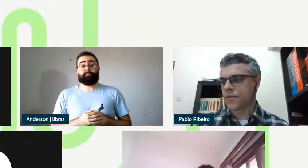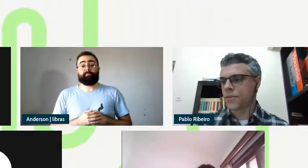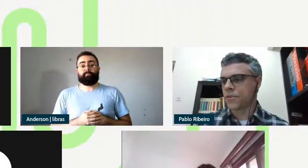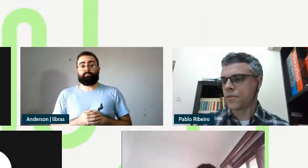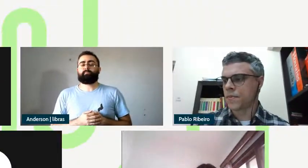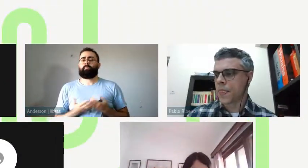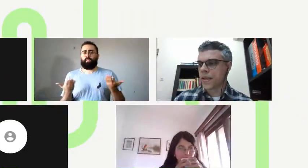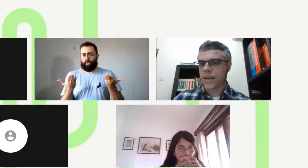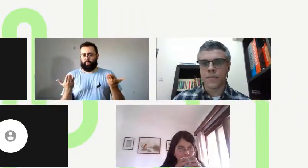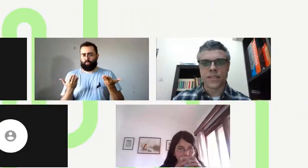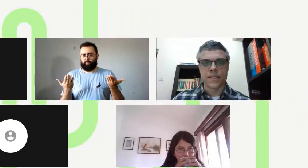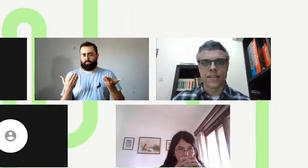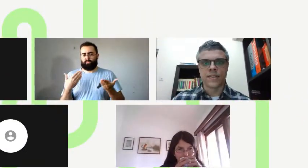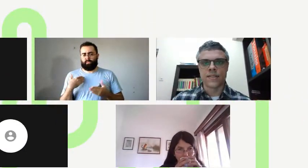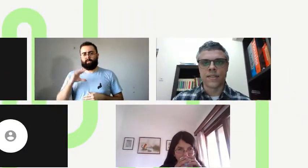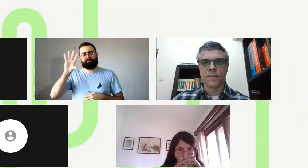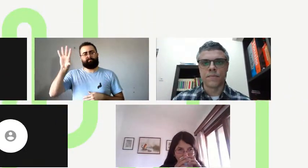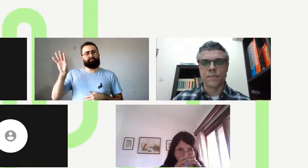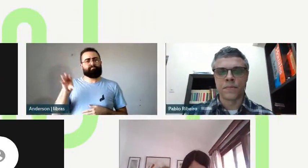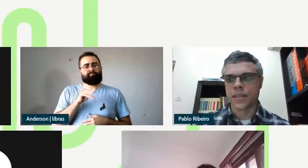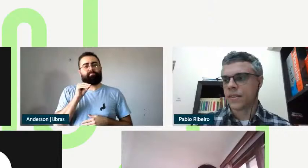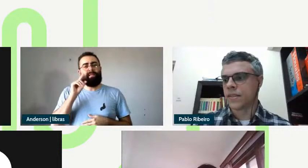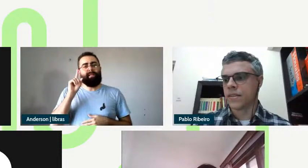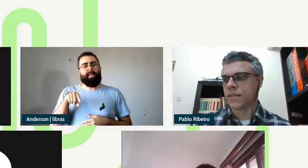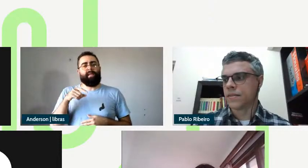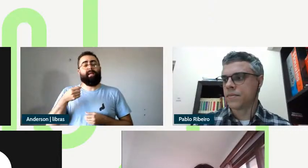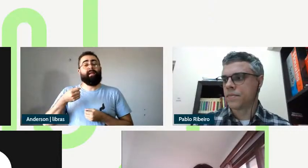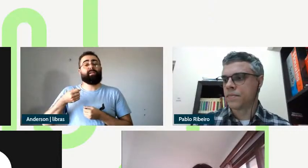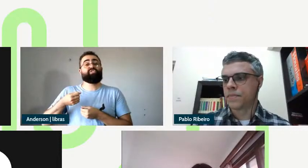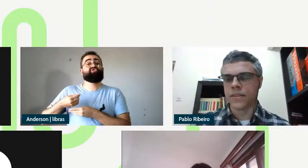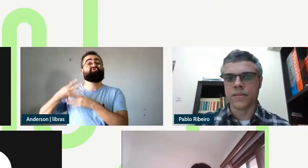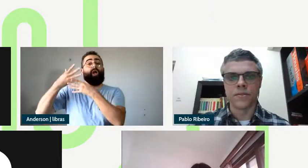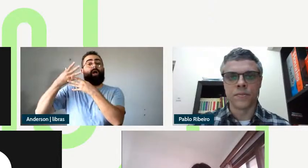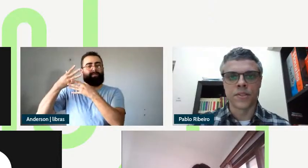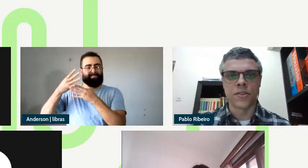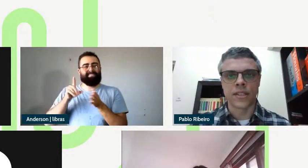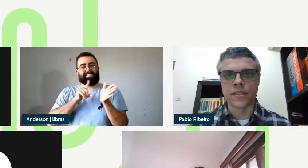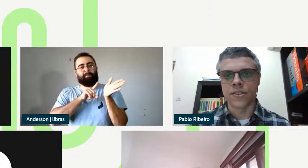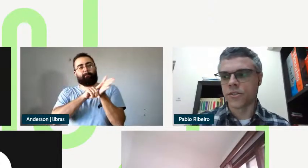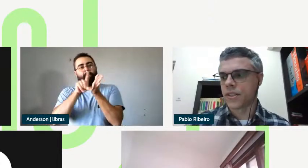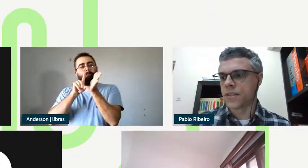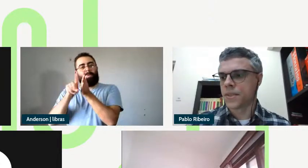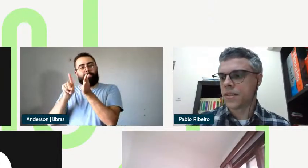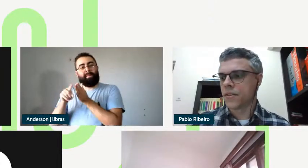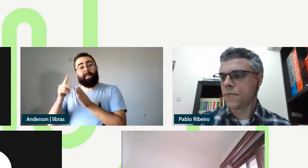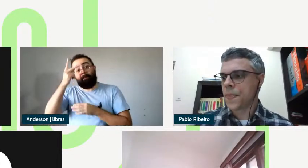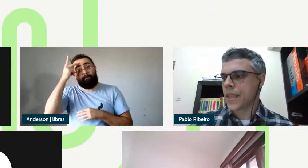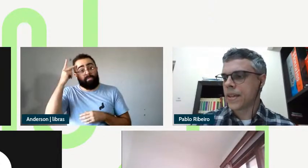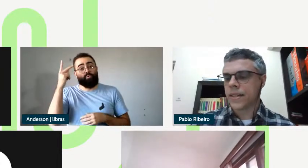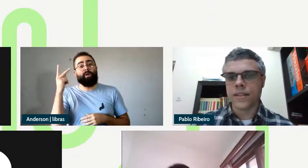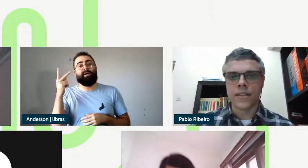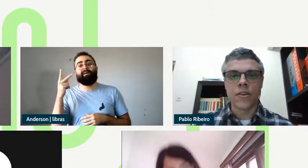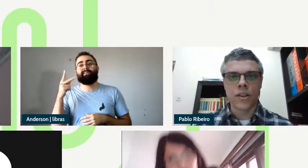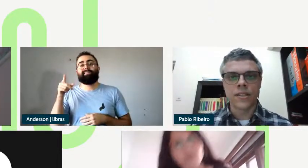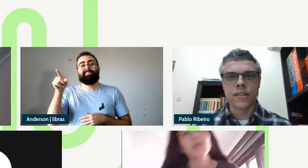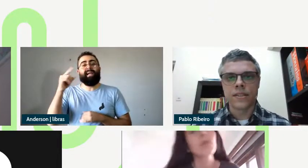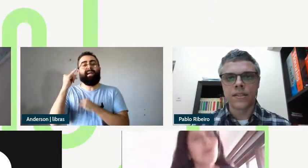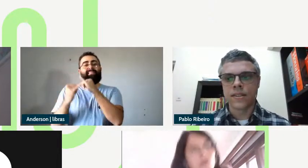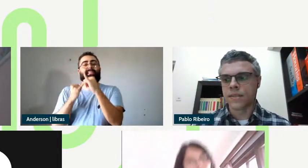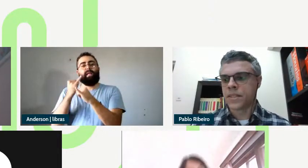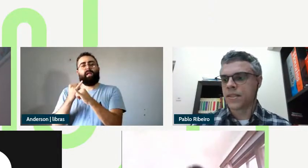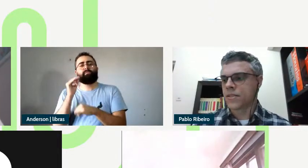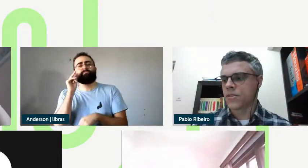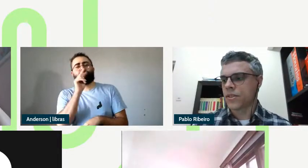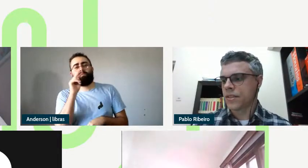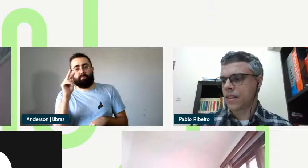perguntas que foram apresentadas aqui pelo pessoal que está assistindo a transmissão na ordem